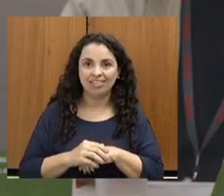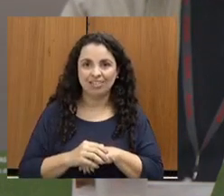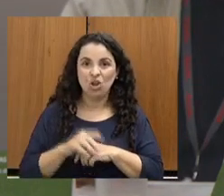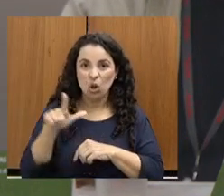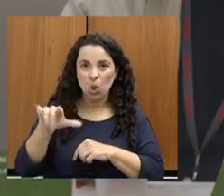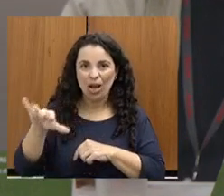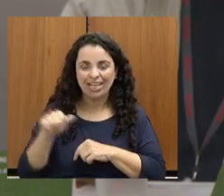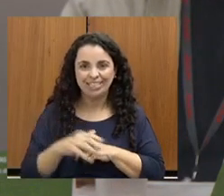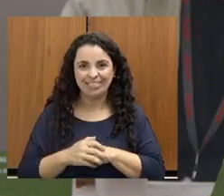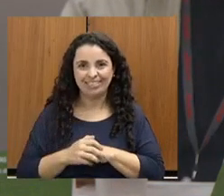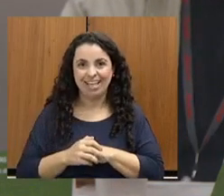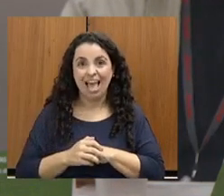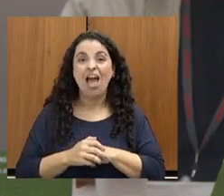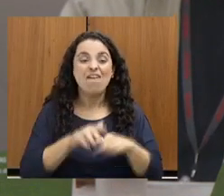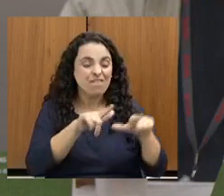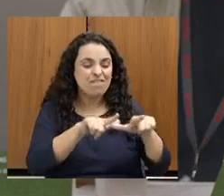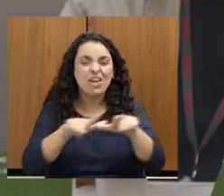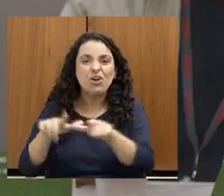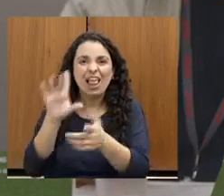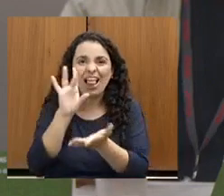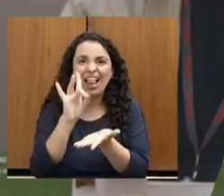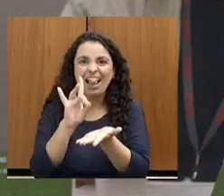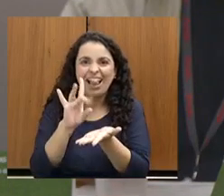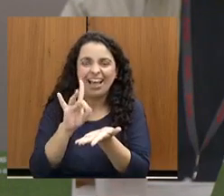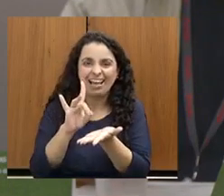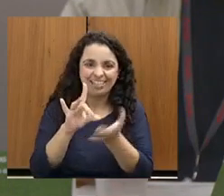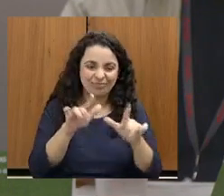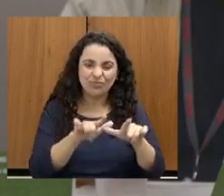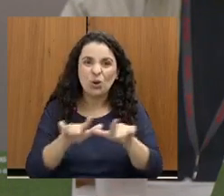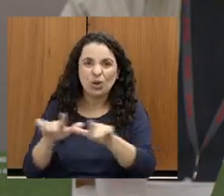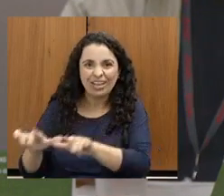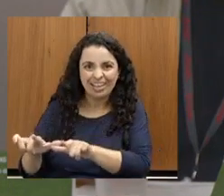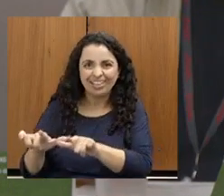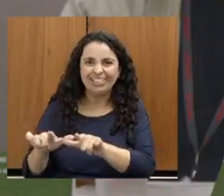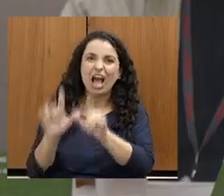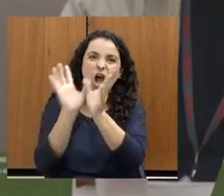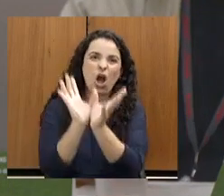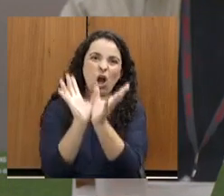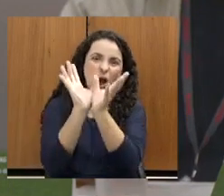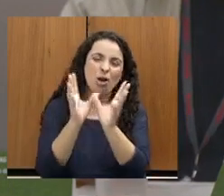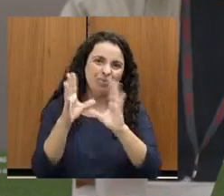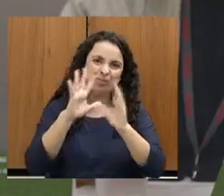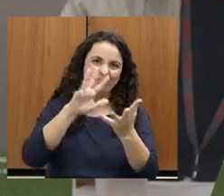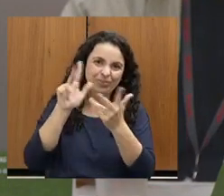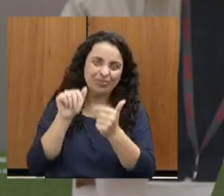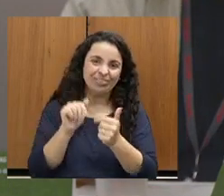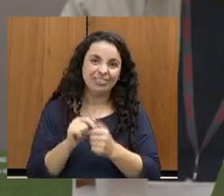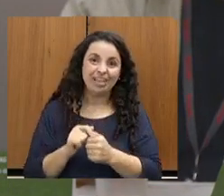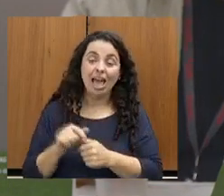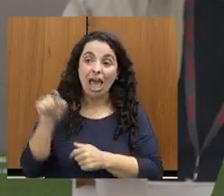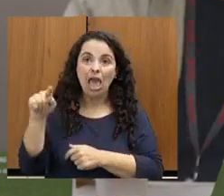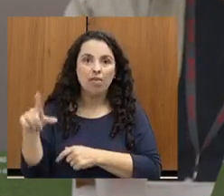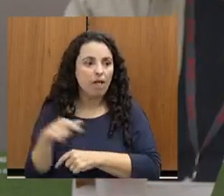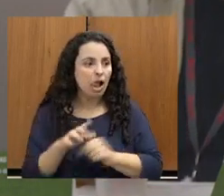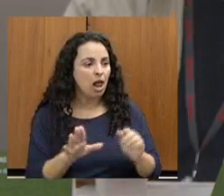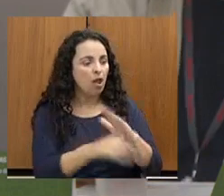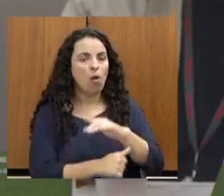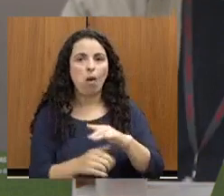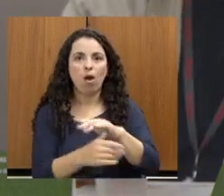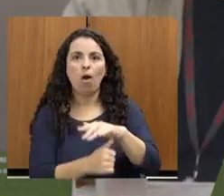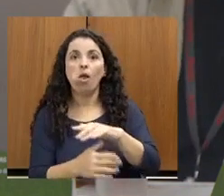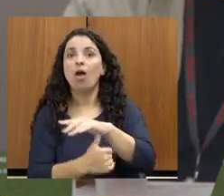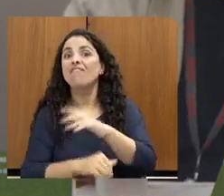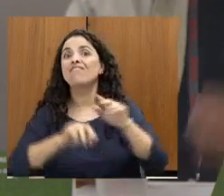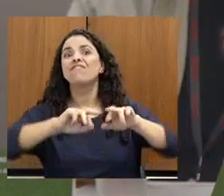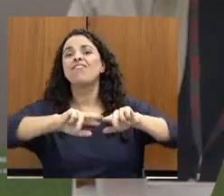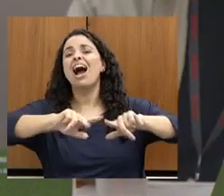Davi, isso com testemunhas de adultos da escola que têm esse conhecimento. Isso está no inquérito. Eu ainda